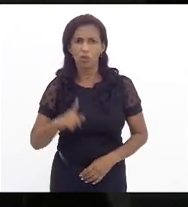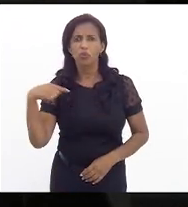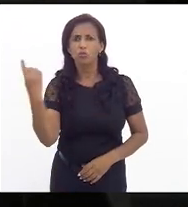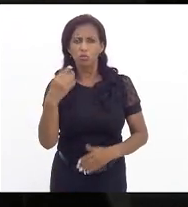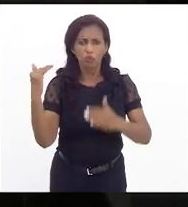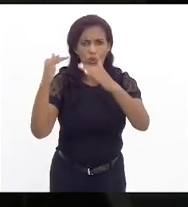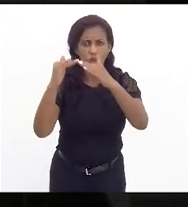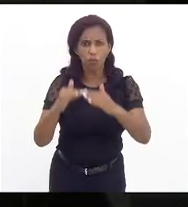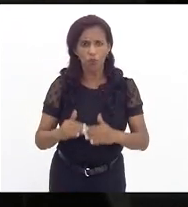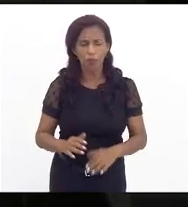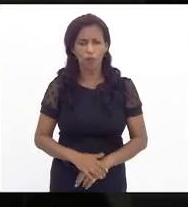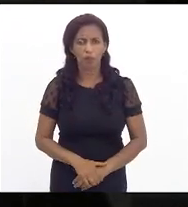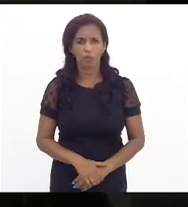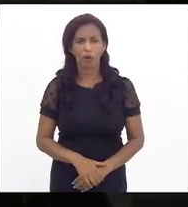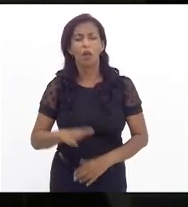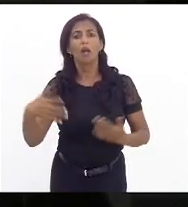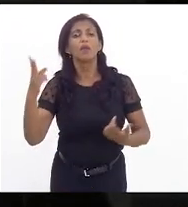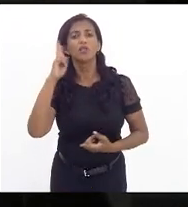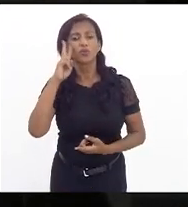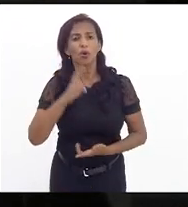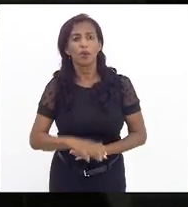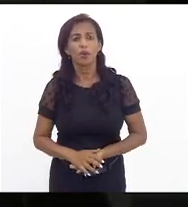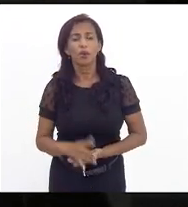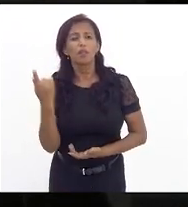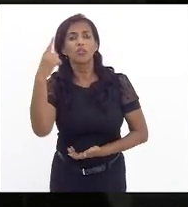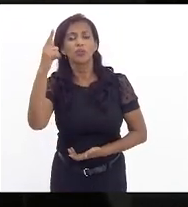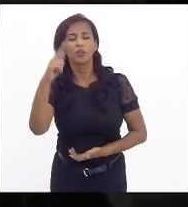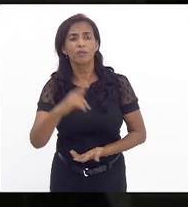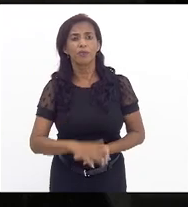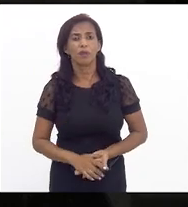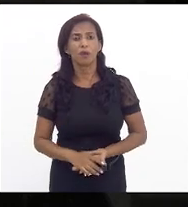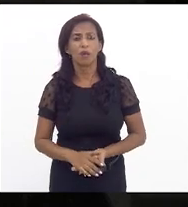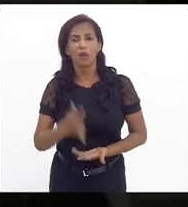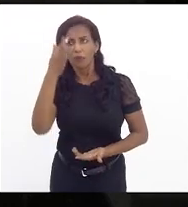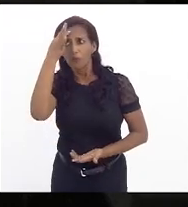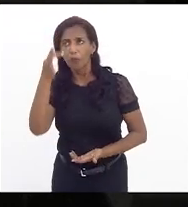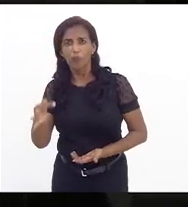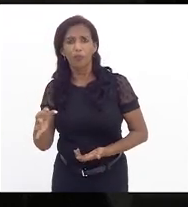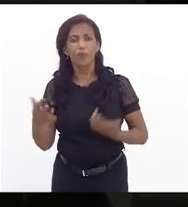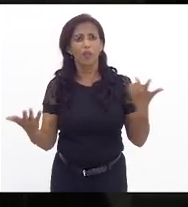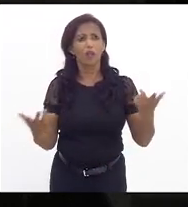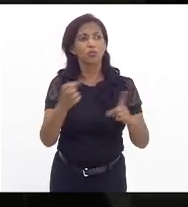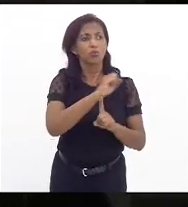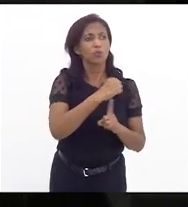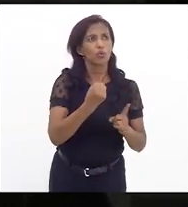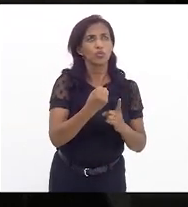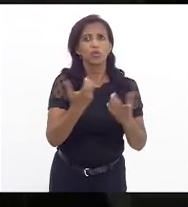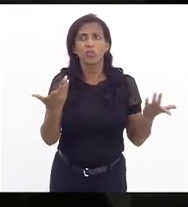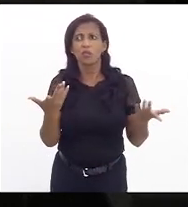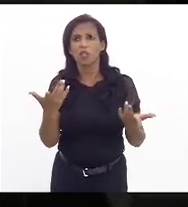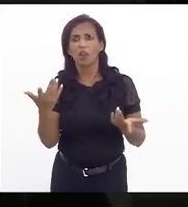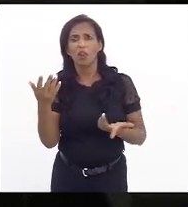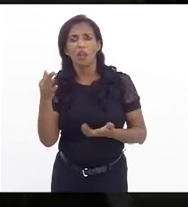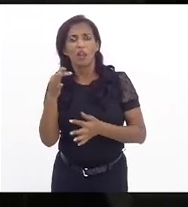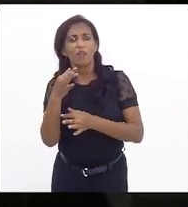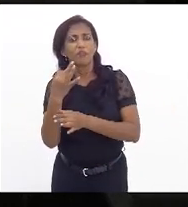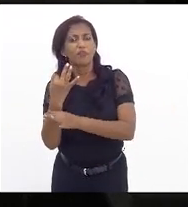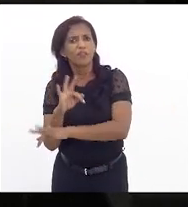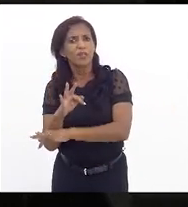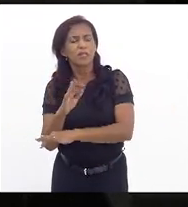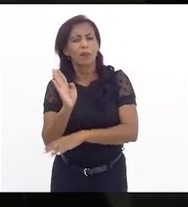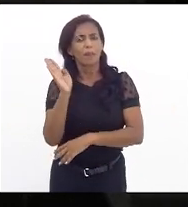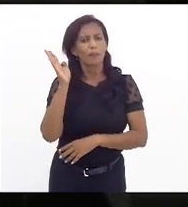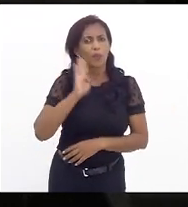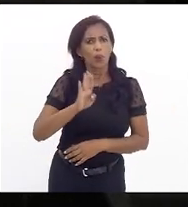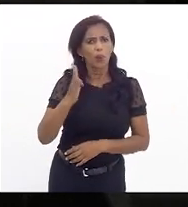com isso, Giovanni? Cadê a história? Cadê a geografia? Cadê a filosofia? Cadê a sociologia? Cadê a física? Cadê a